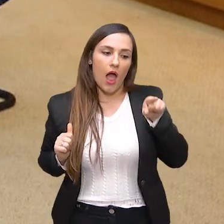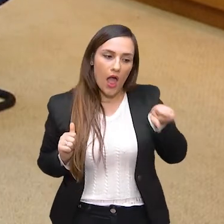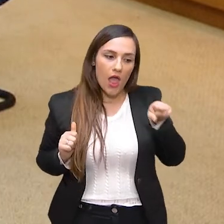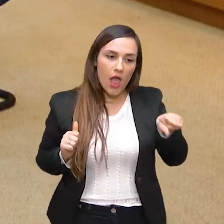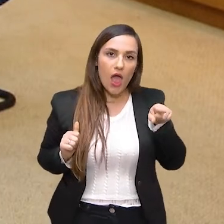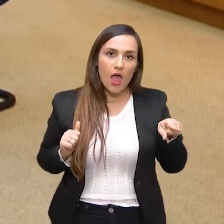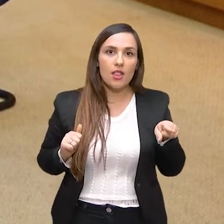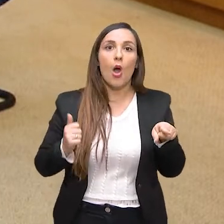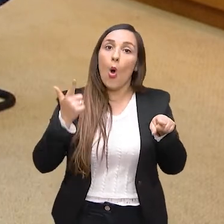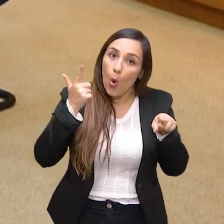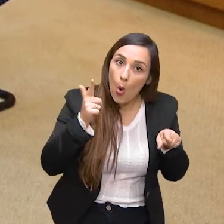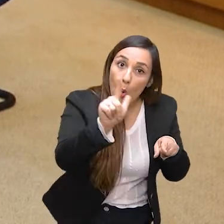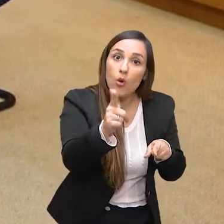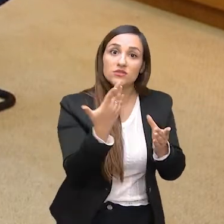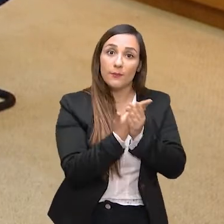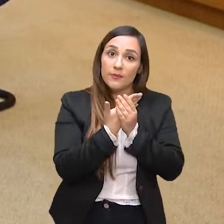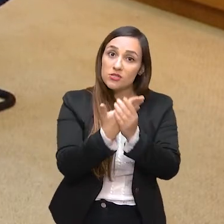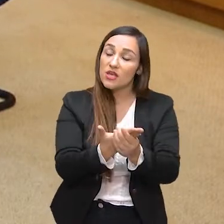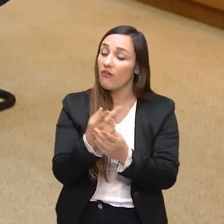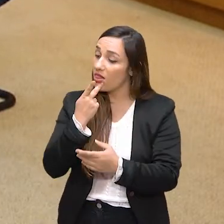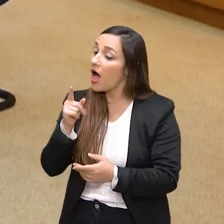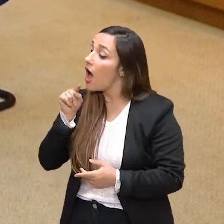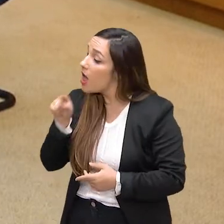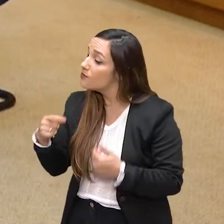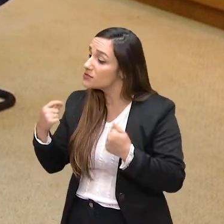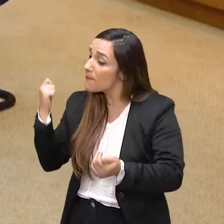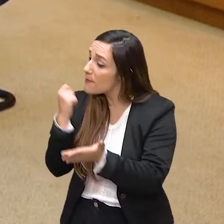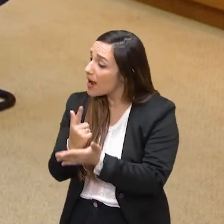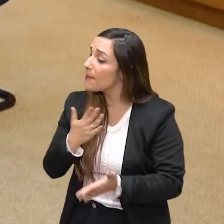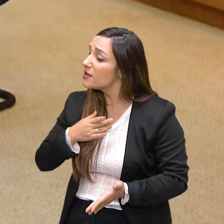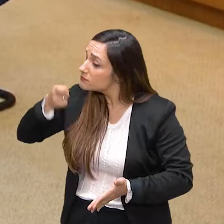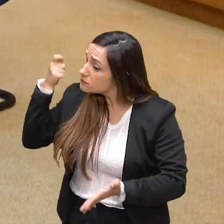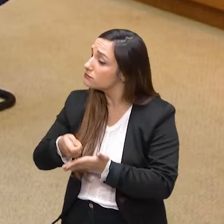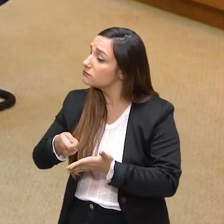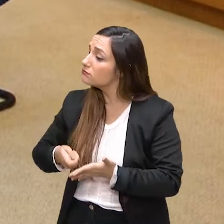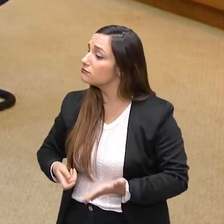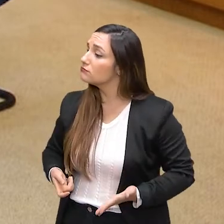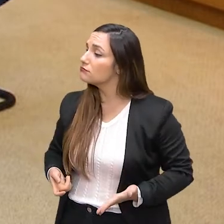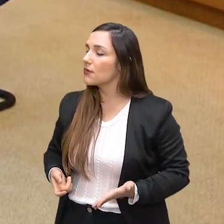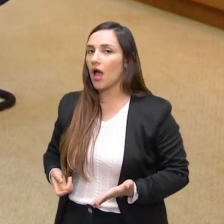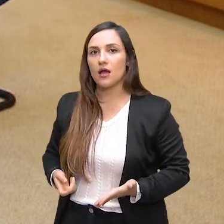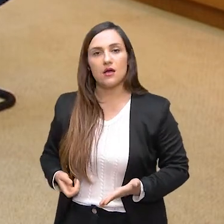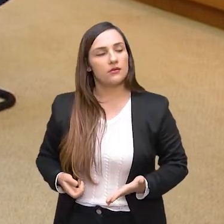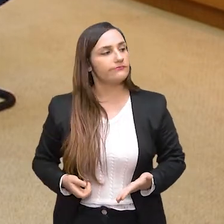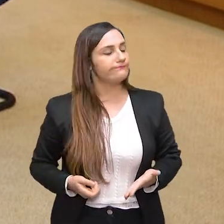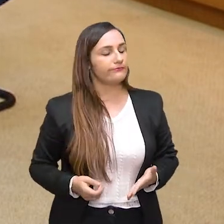dessa pessoa, em contas bancárias, para tomar dessa pessoa esses bens,